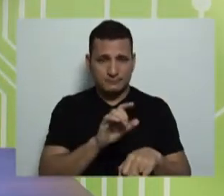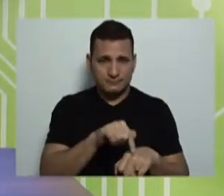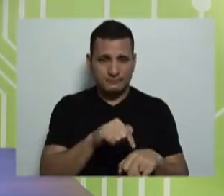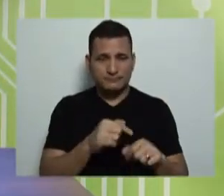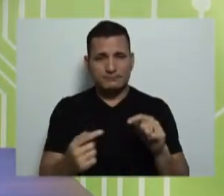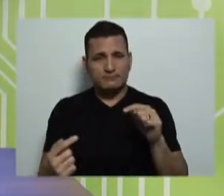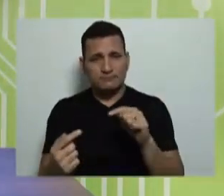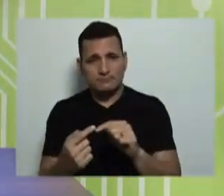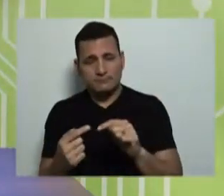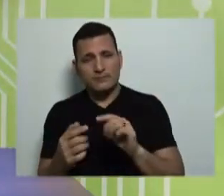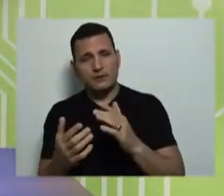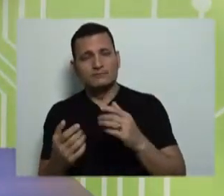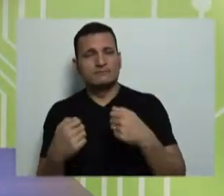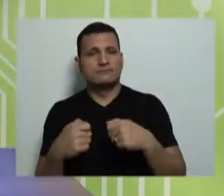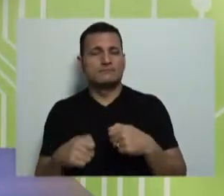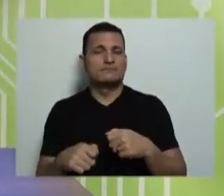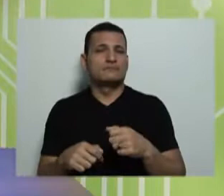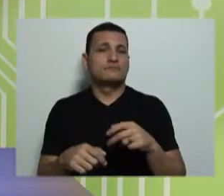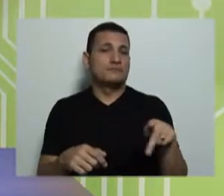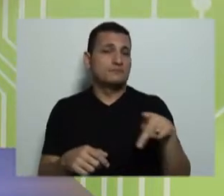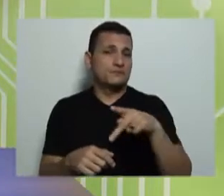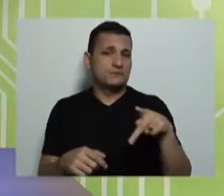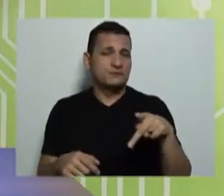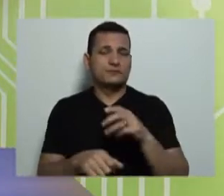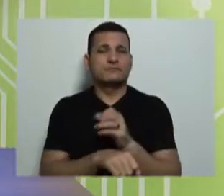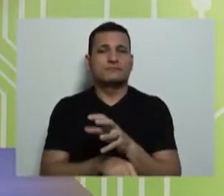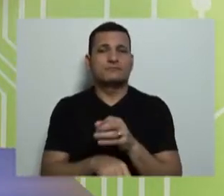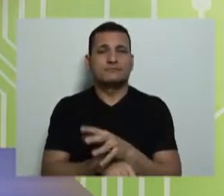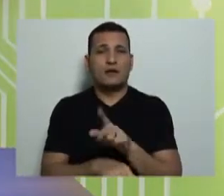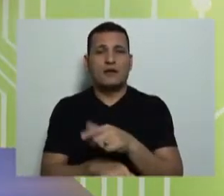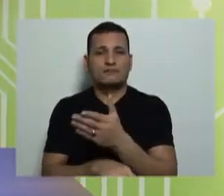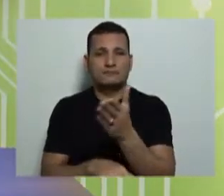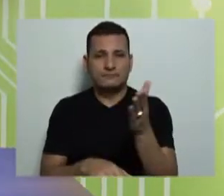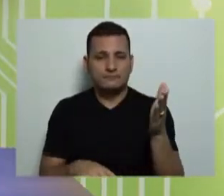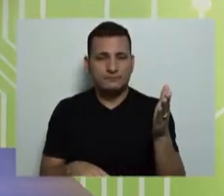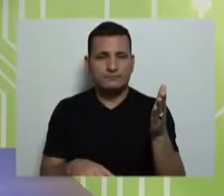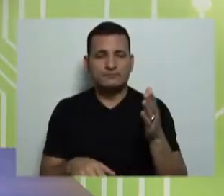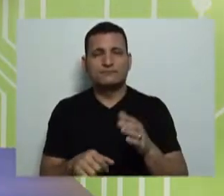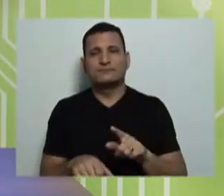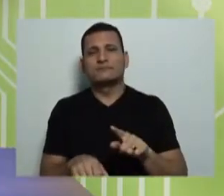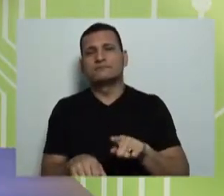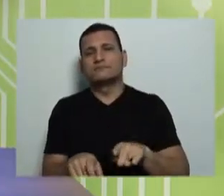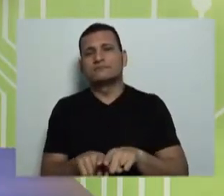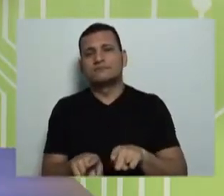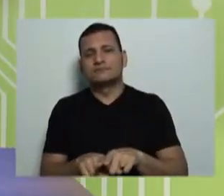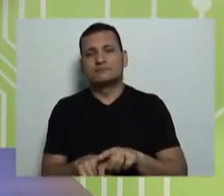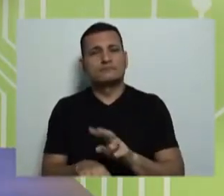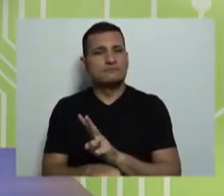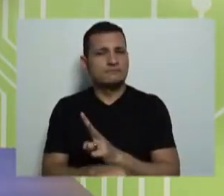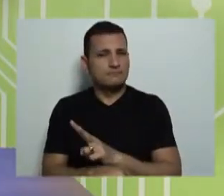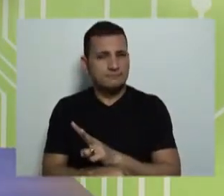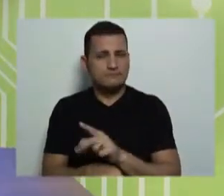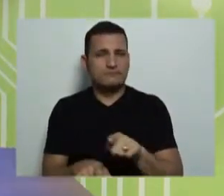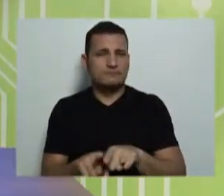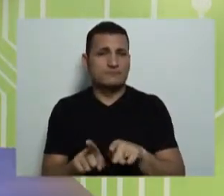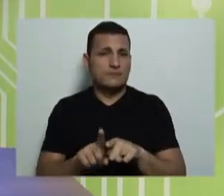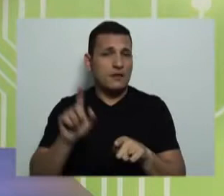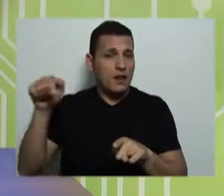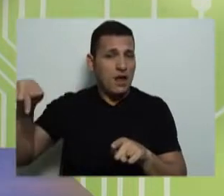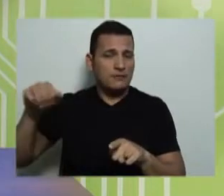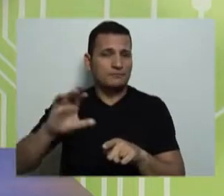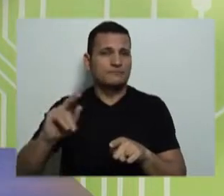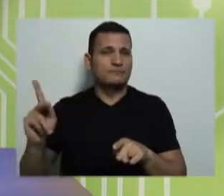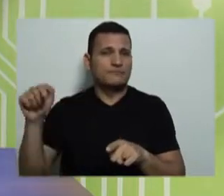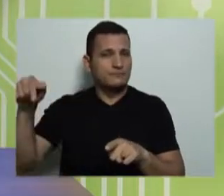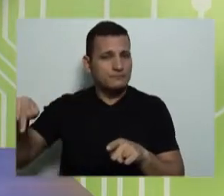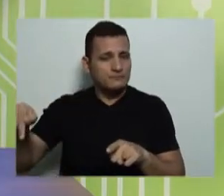professor orientador, que vão ser vocês, e um supervisor da parte concedente, que atue na área, que vai ser alguém lá da cooperativa, ou lá